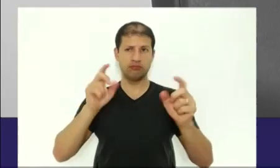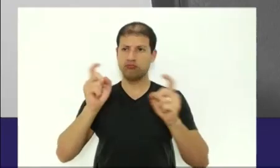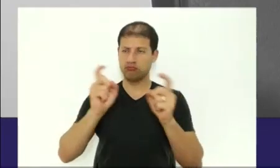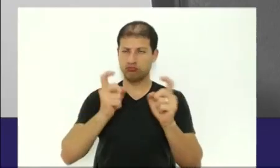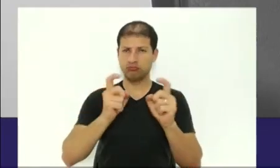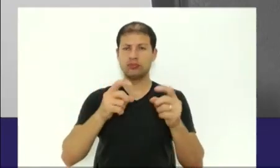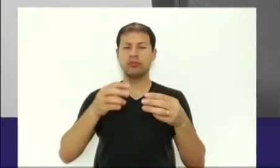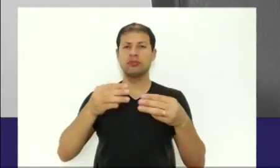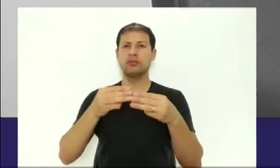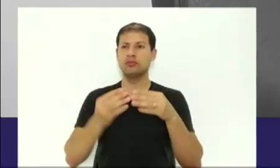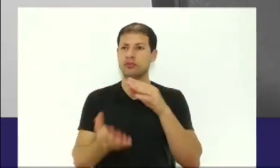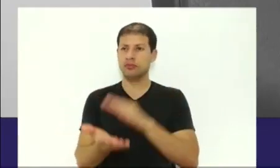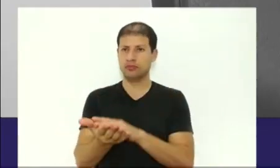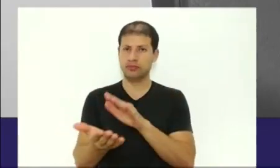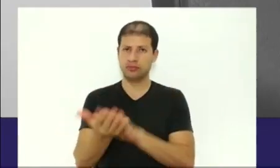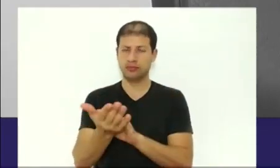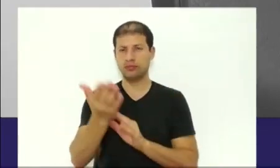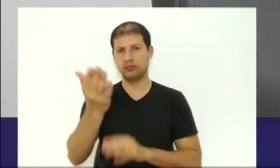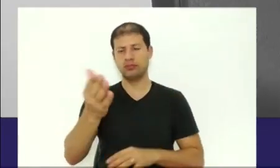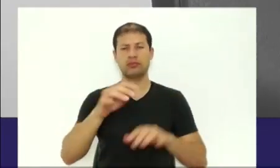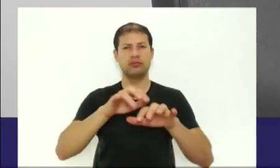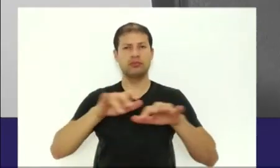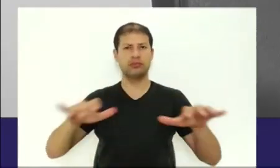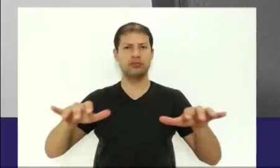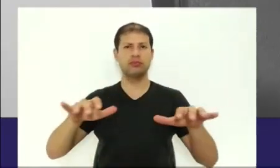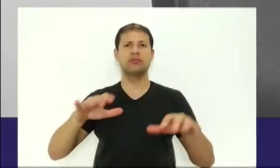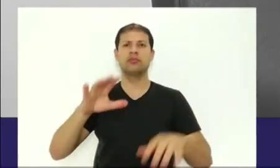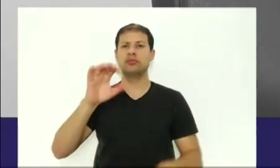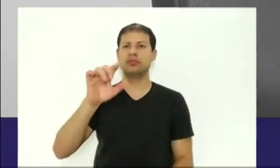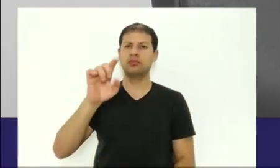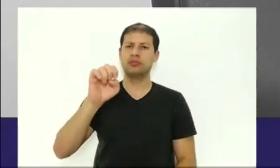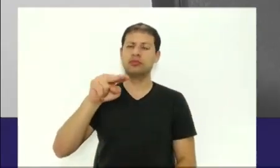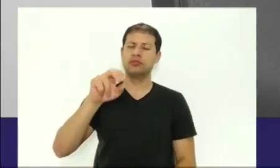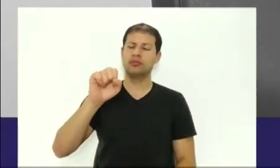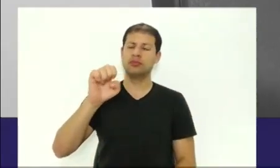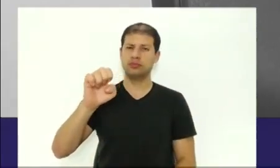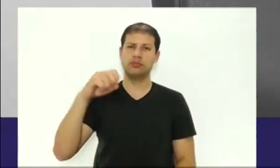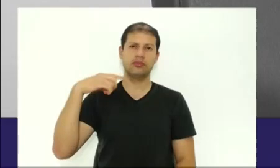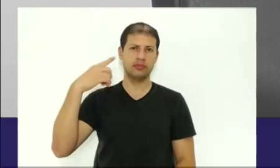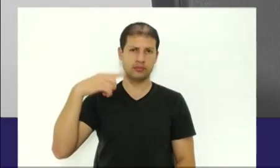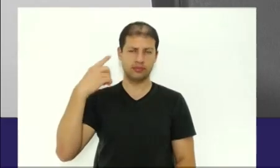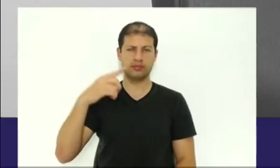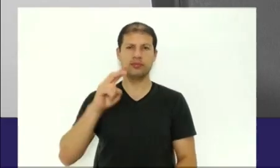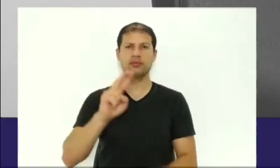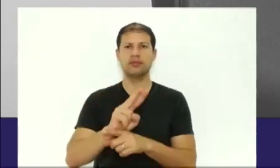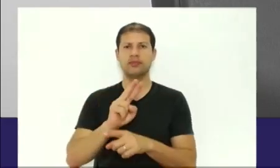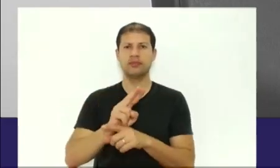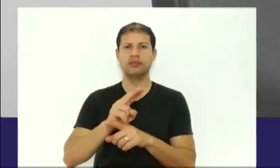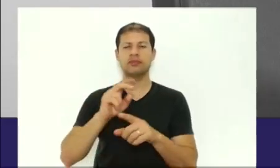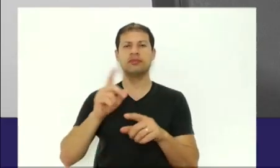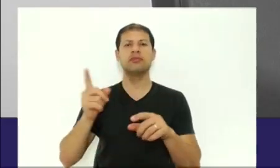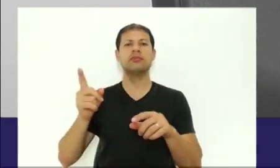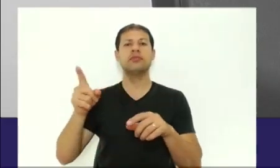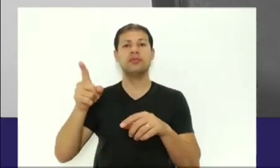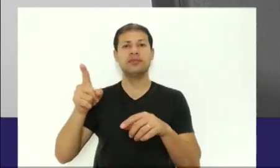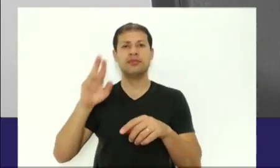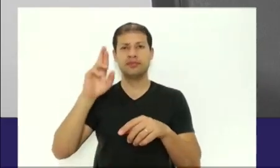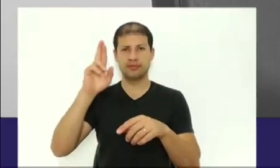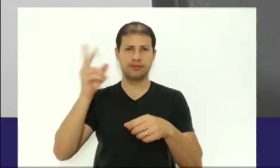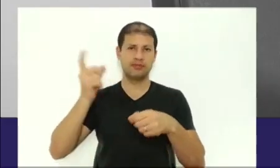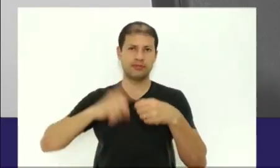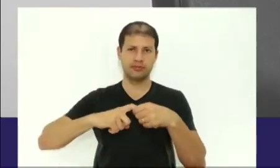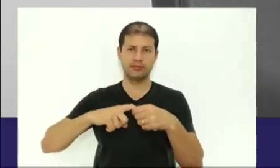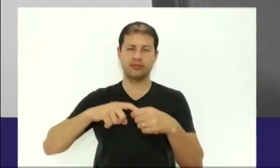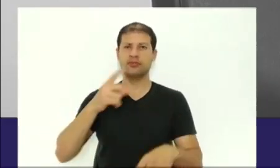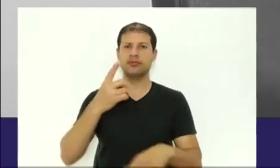de congratulações para o escritório Colense Advogados, na pessoa do sócio fundador, Dr. Newton